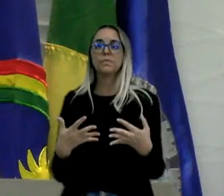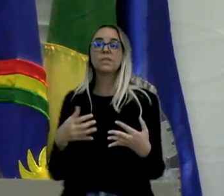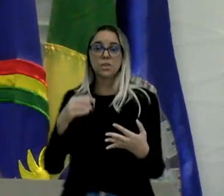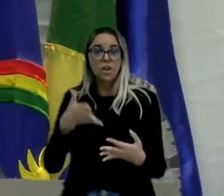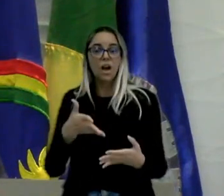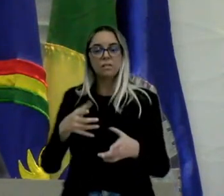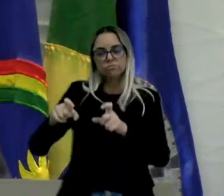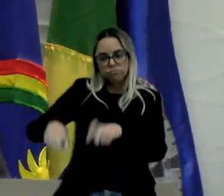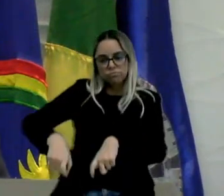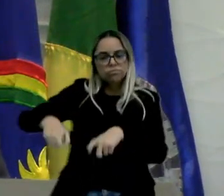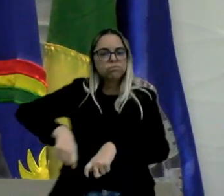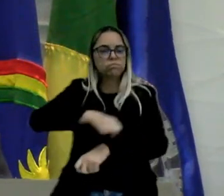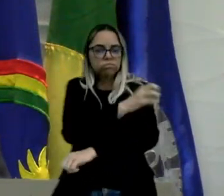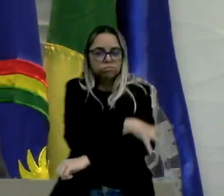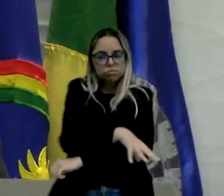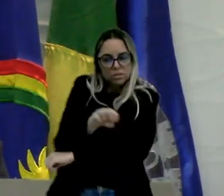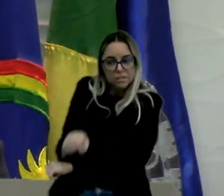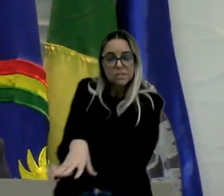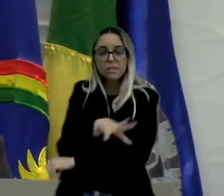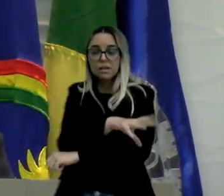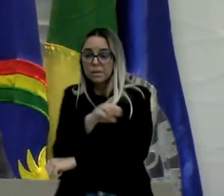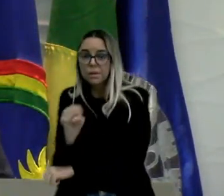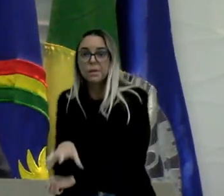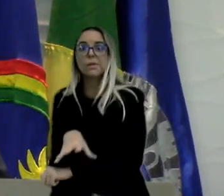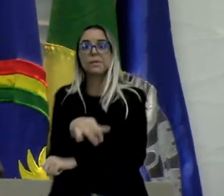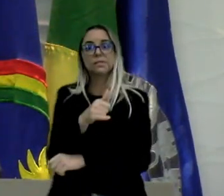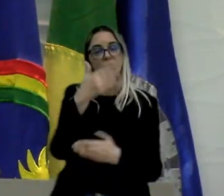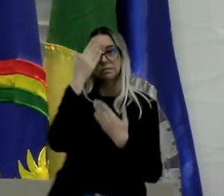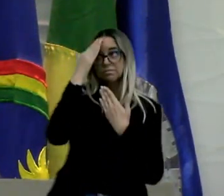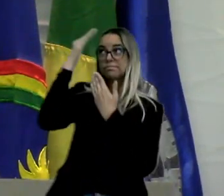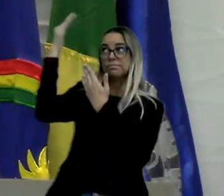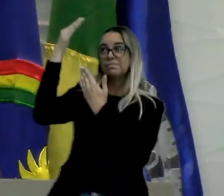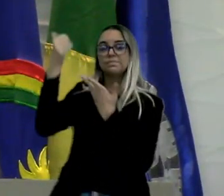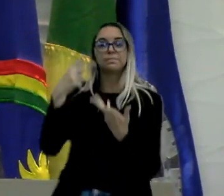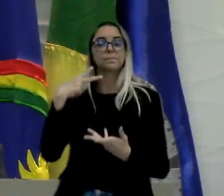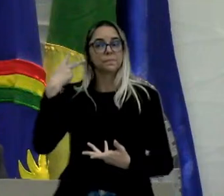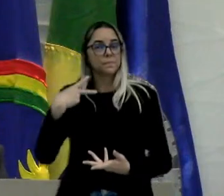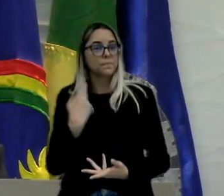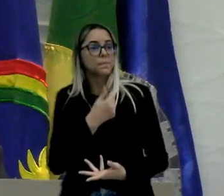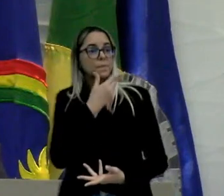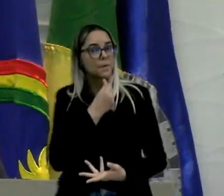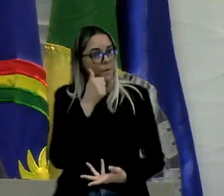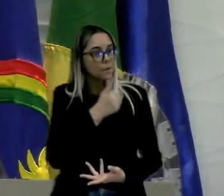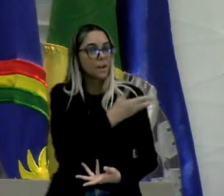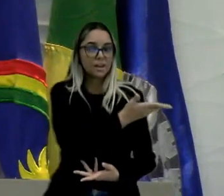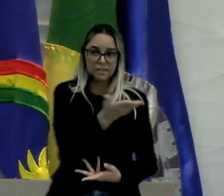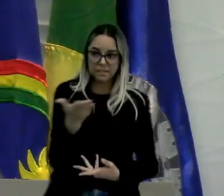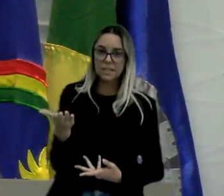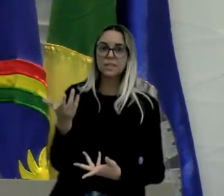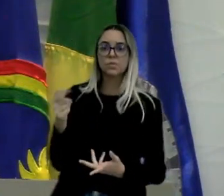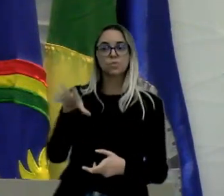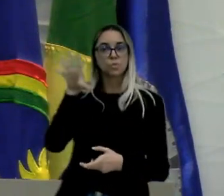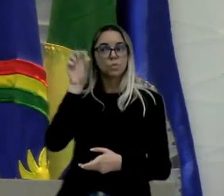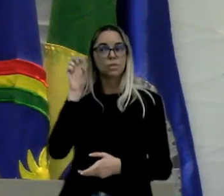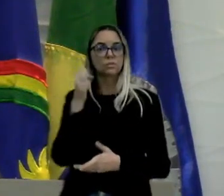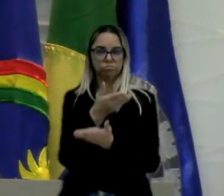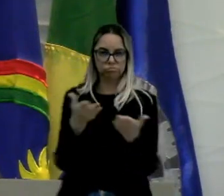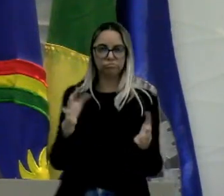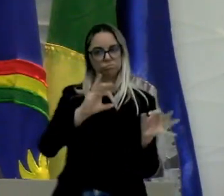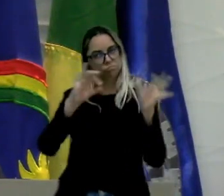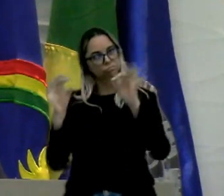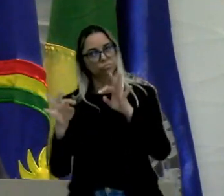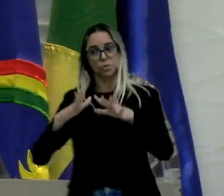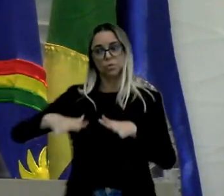terras e graças a Deus vereadores vereadoras pessoal que nos escutam de São Bento do Una e